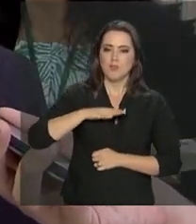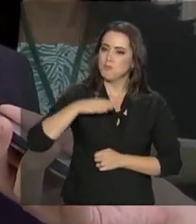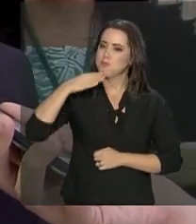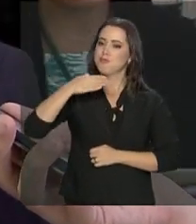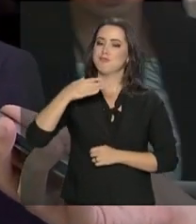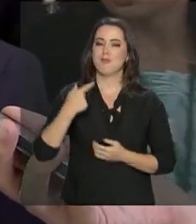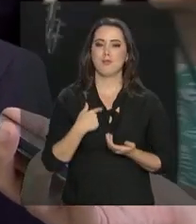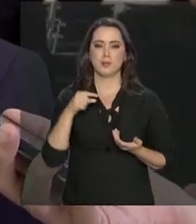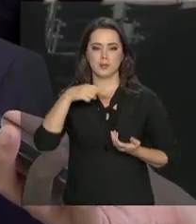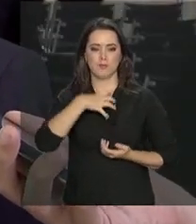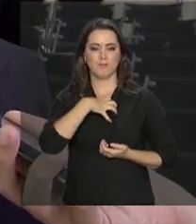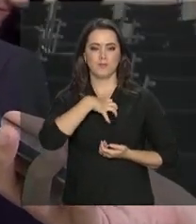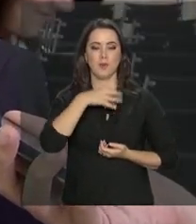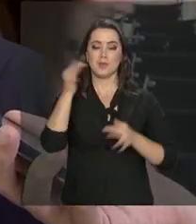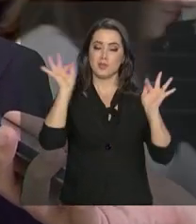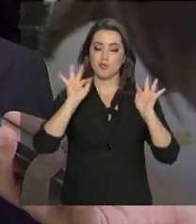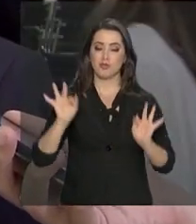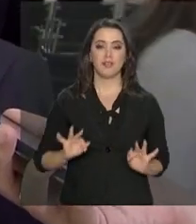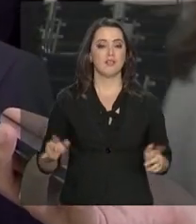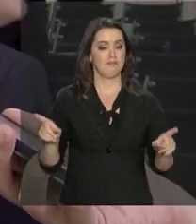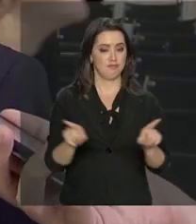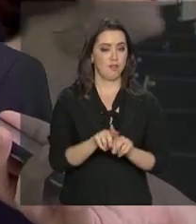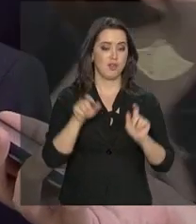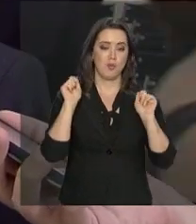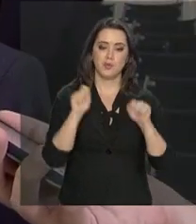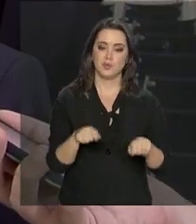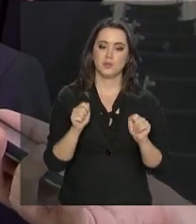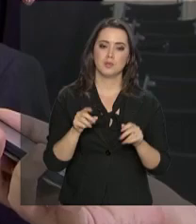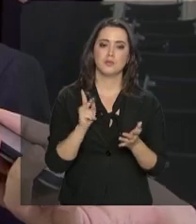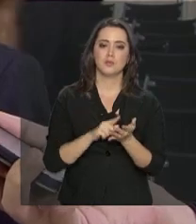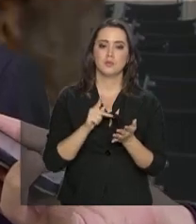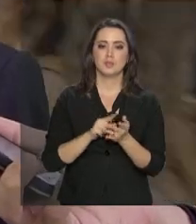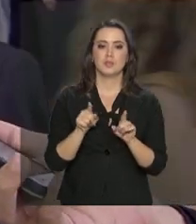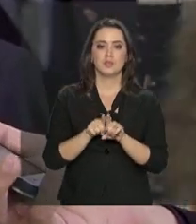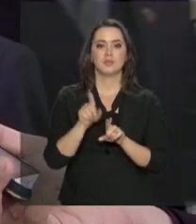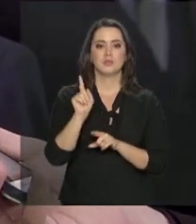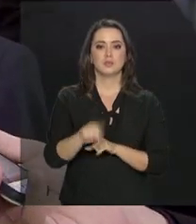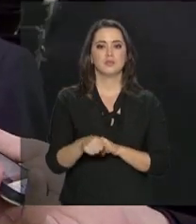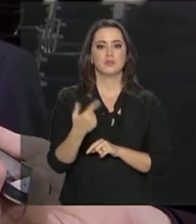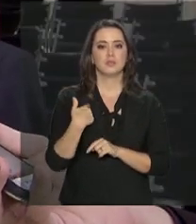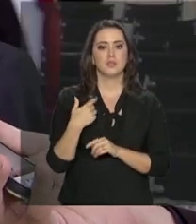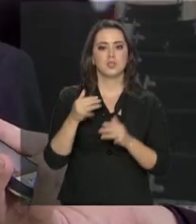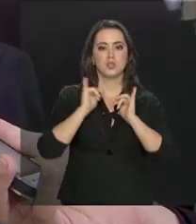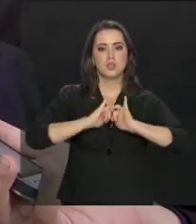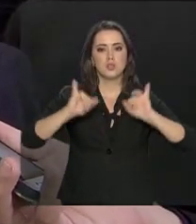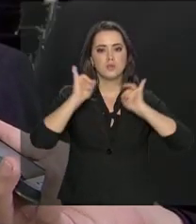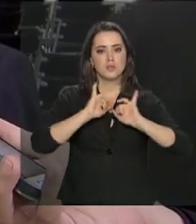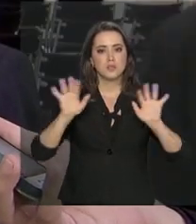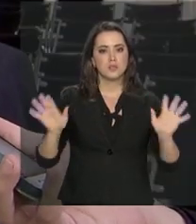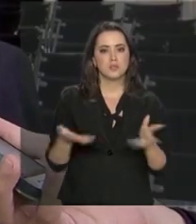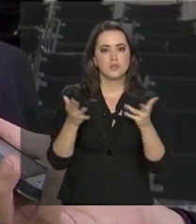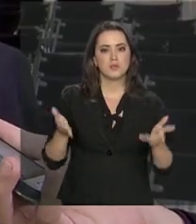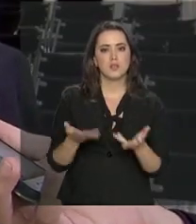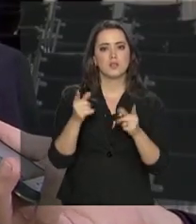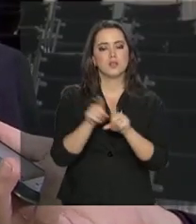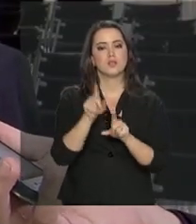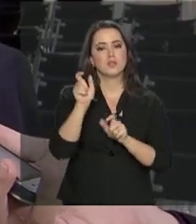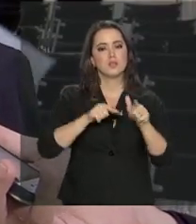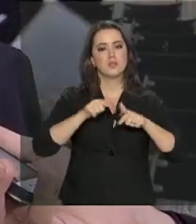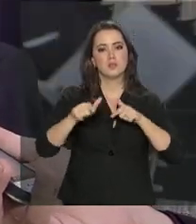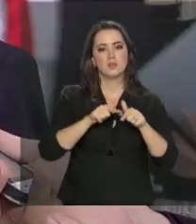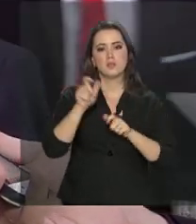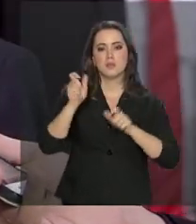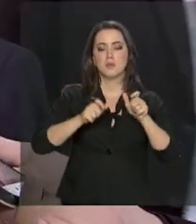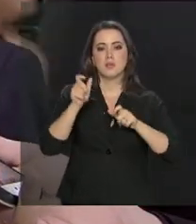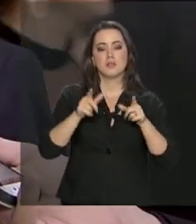fico profundamente feliz com a possibilidade, na verdade, de estar divulgando e valorizando o trabalho